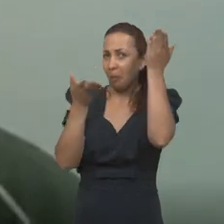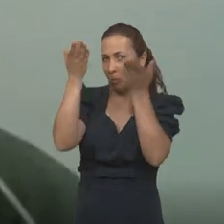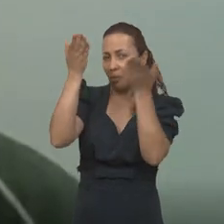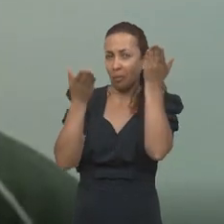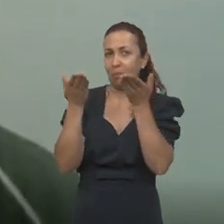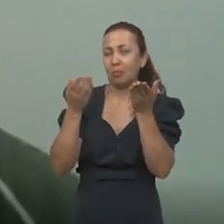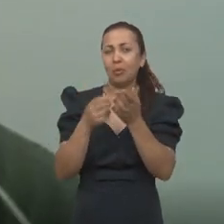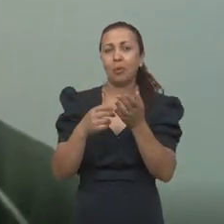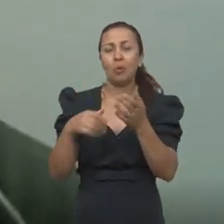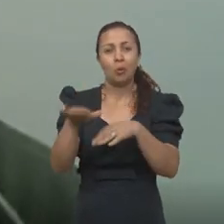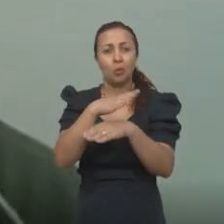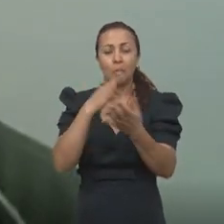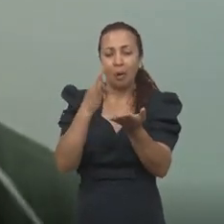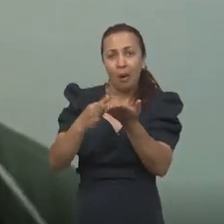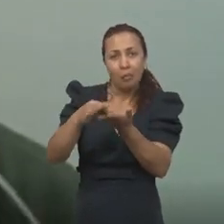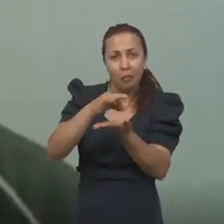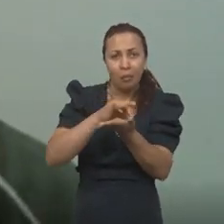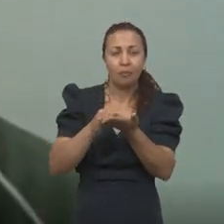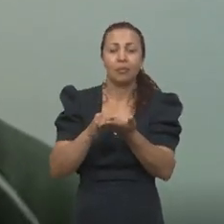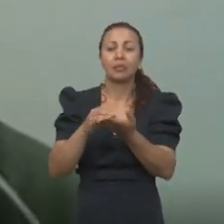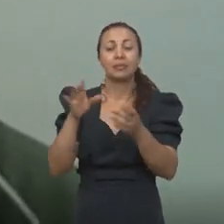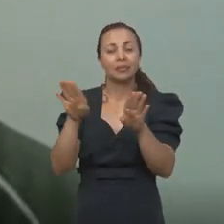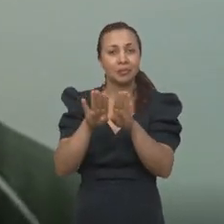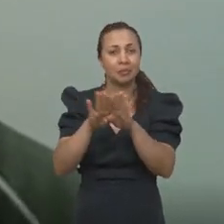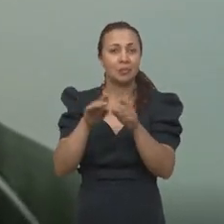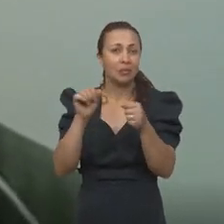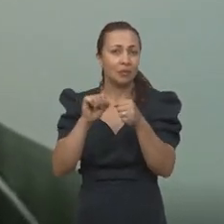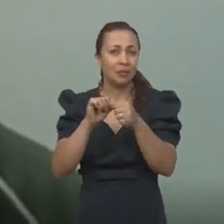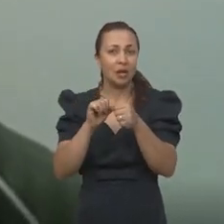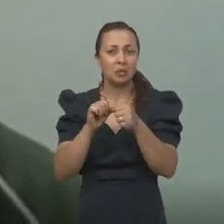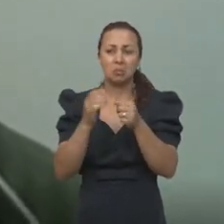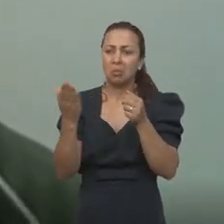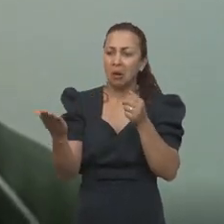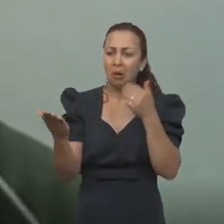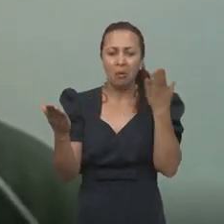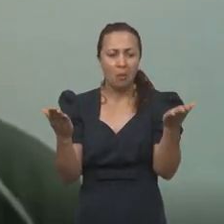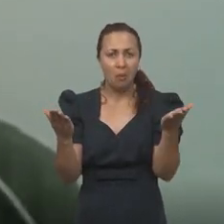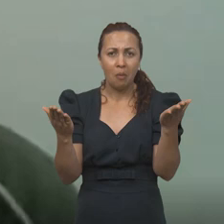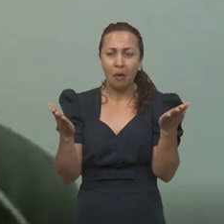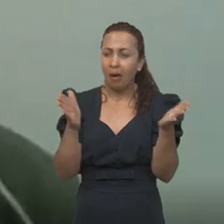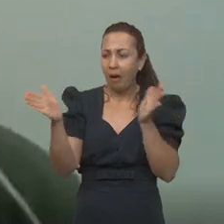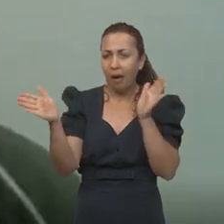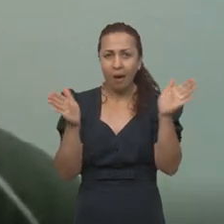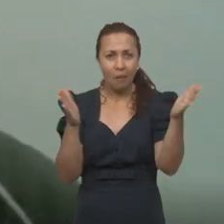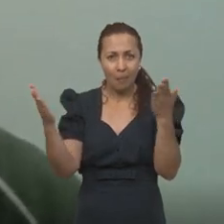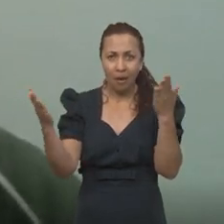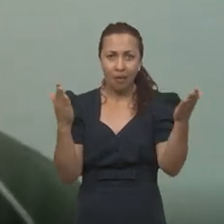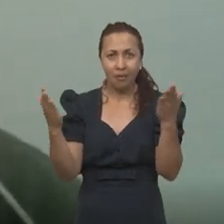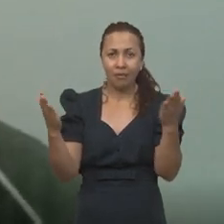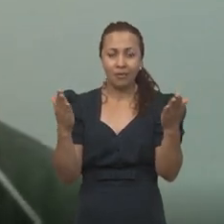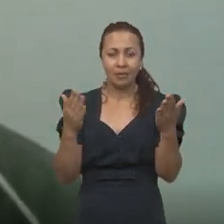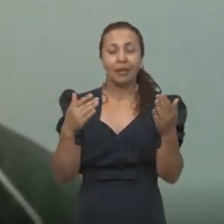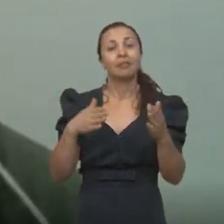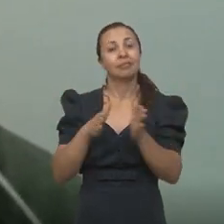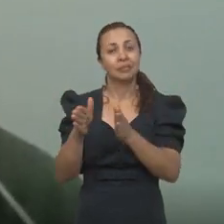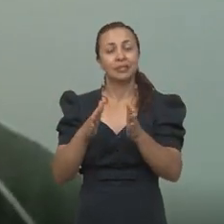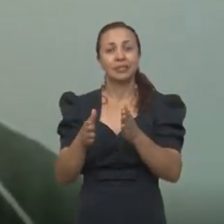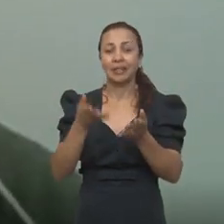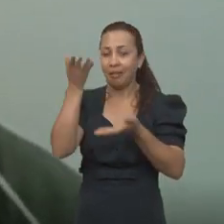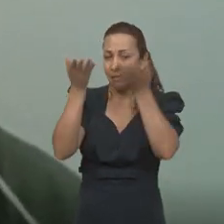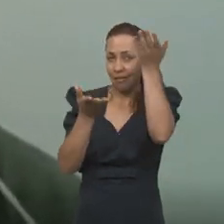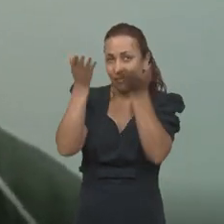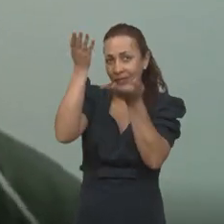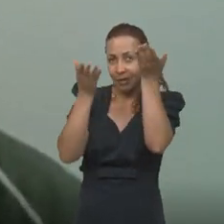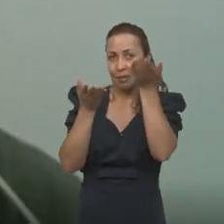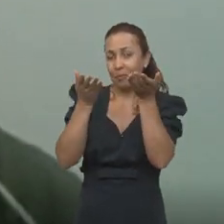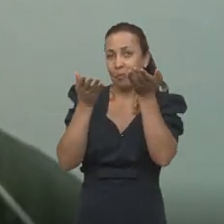econômico digamos assim da moeda e eu faço um como se fosse um voo panorâmico assim dentro da que tava correndo